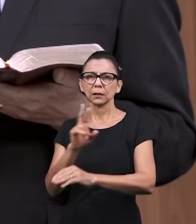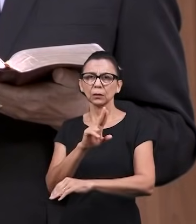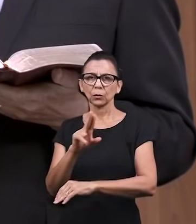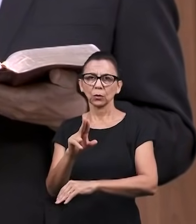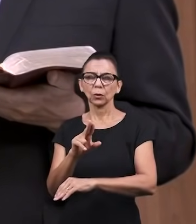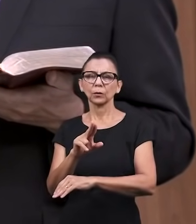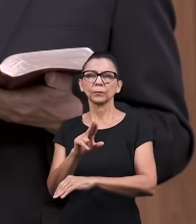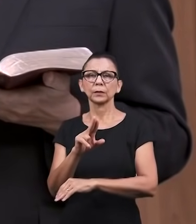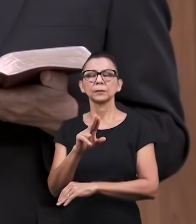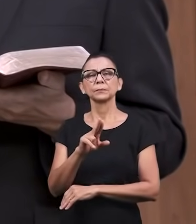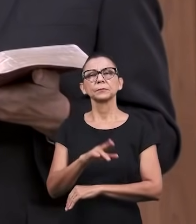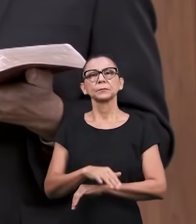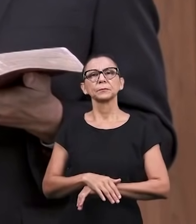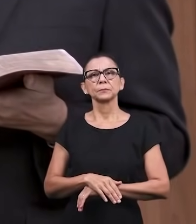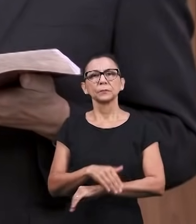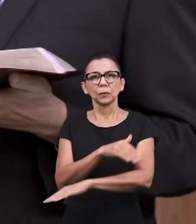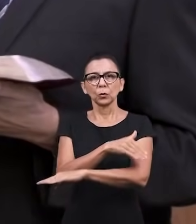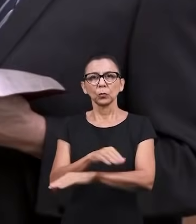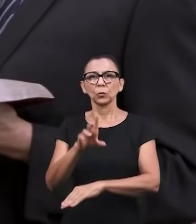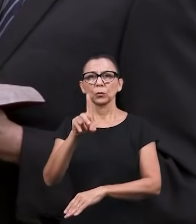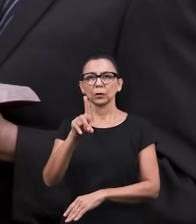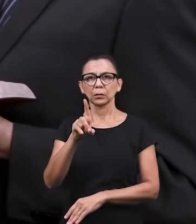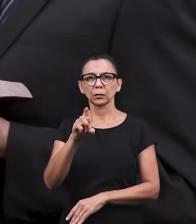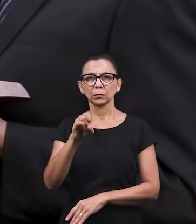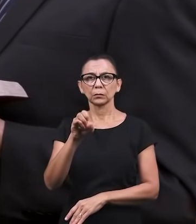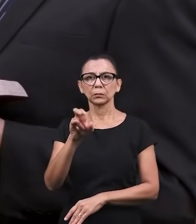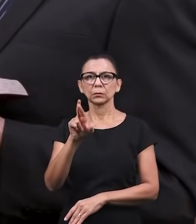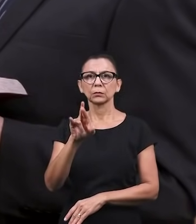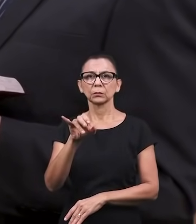um homem chamado Judas.